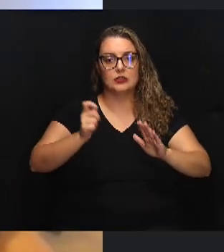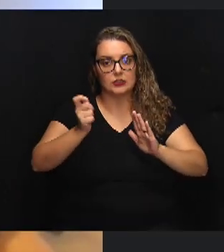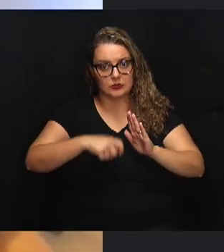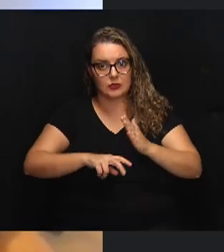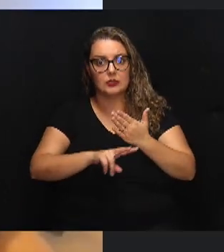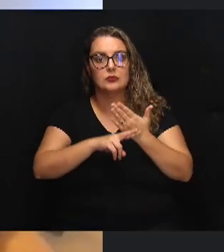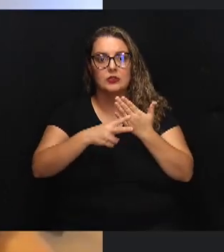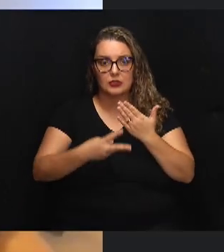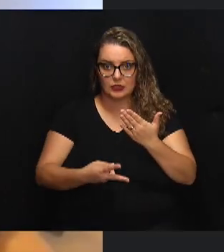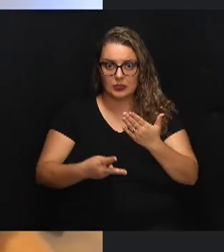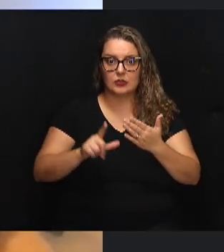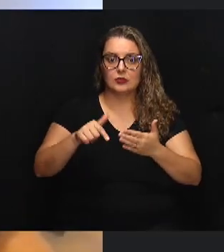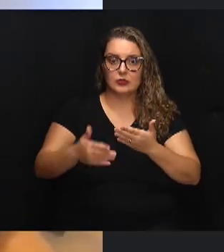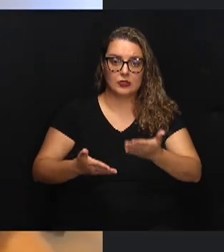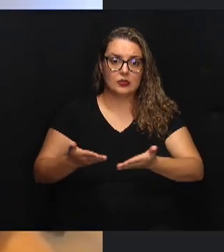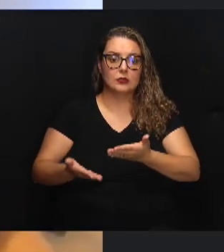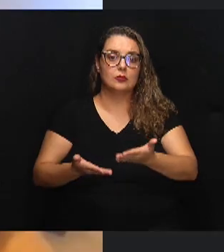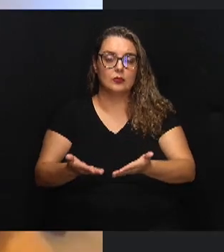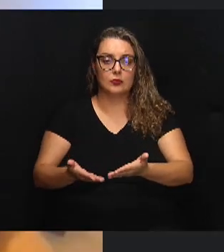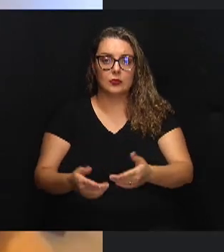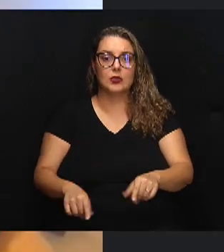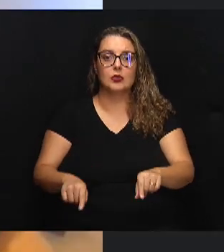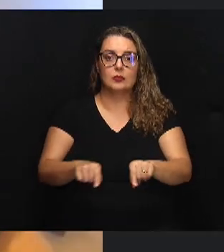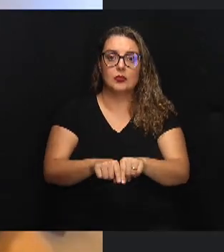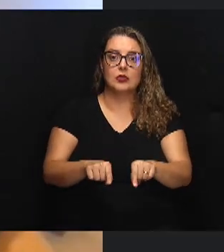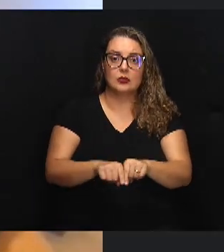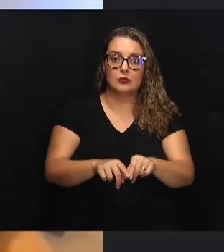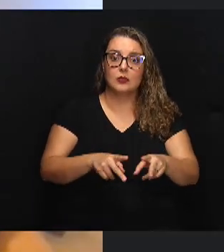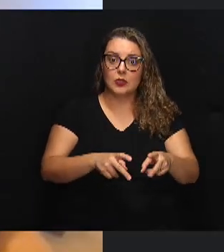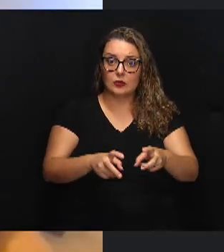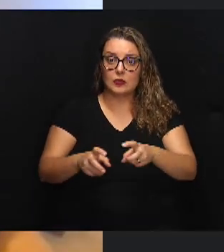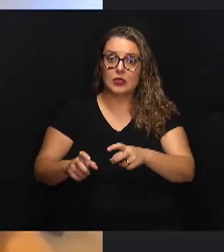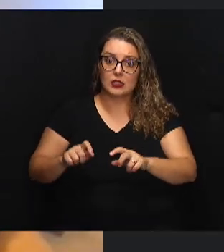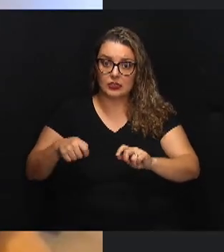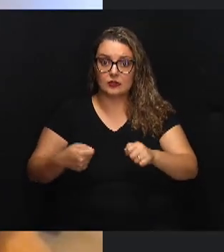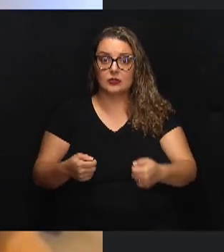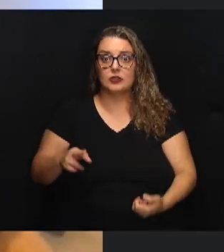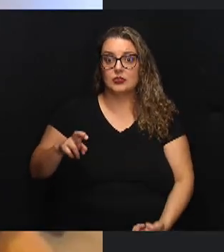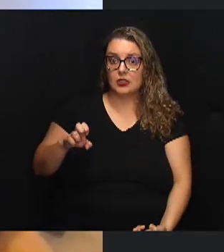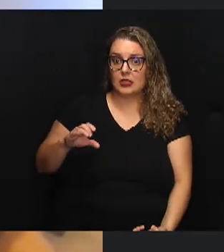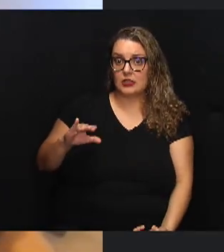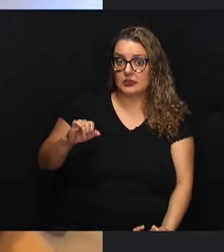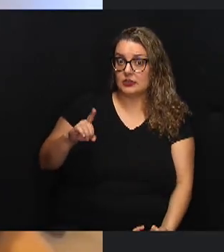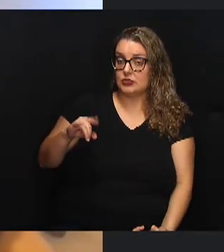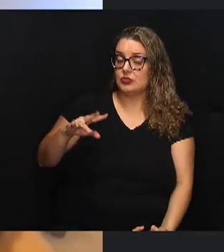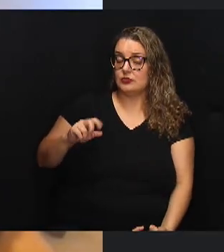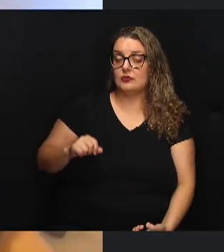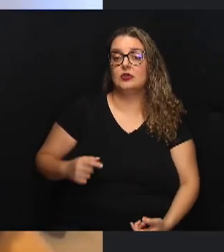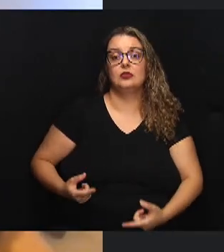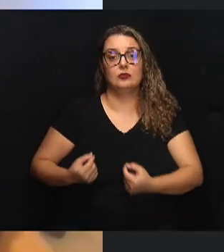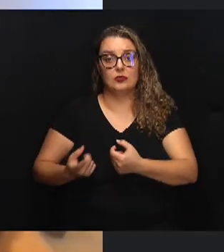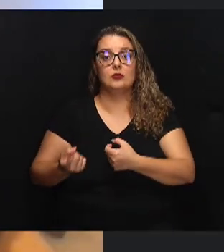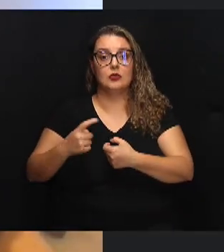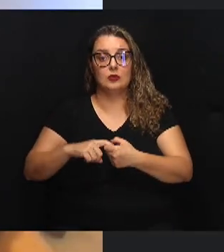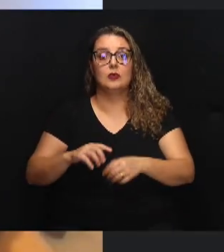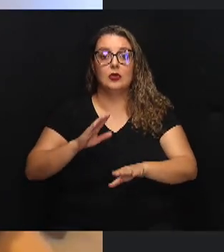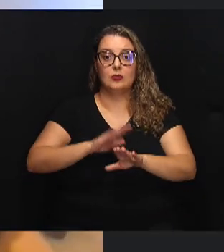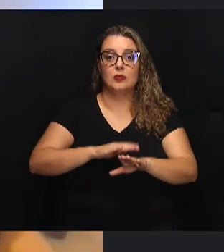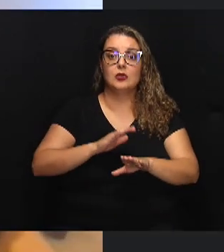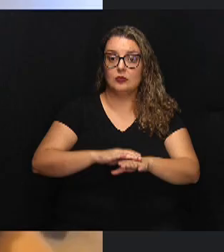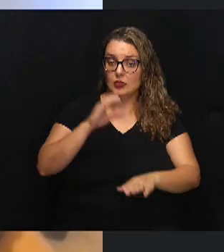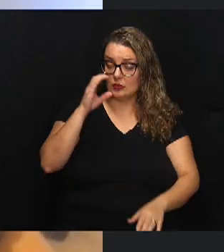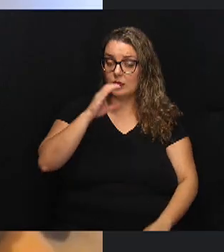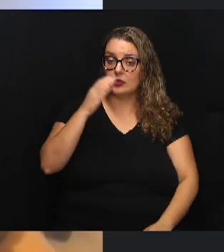intercorrências pós-tratamento, como para detectar qualquer sinal de recidiva, onde a gente possa atuar também de forma